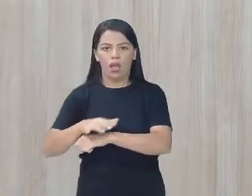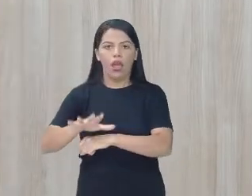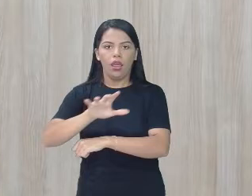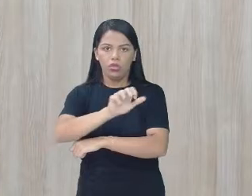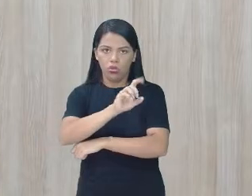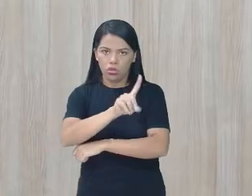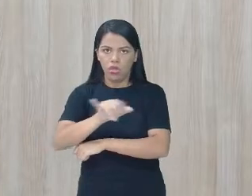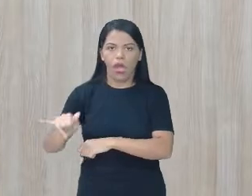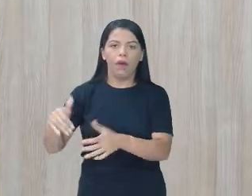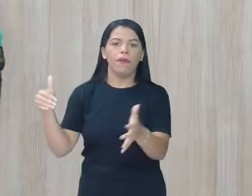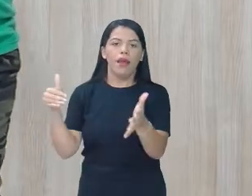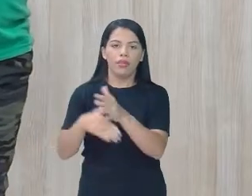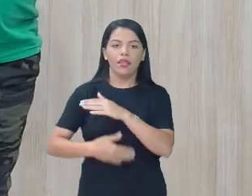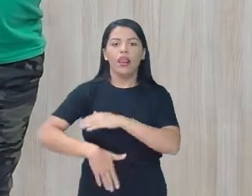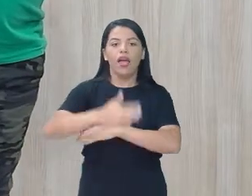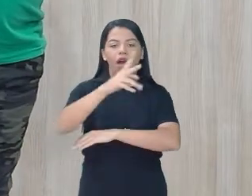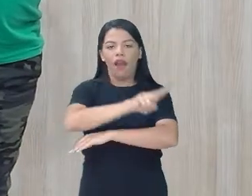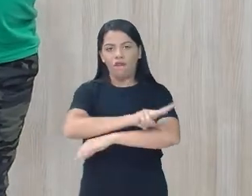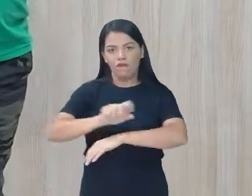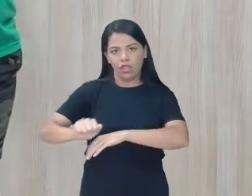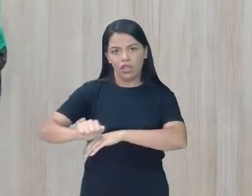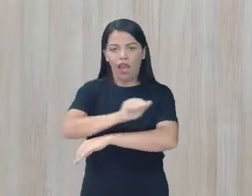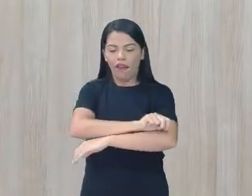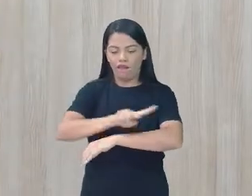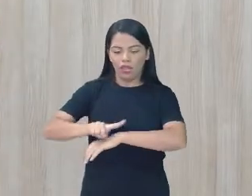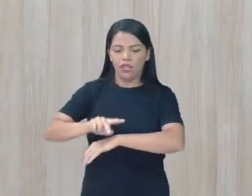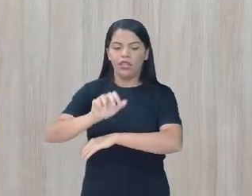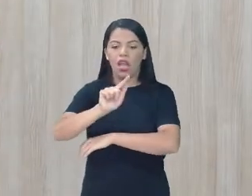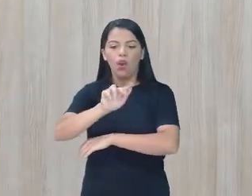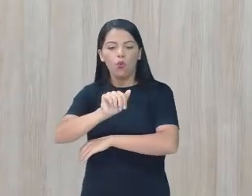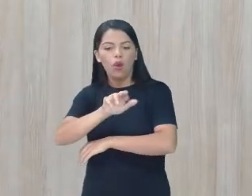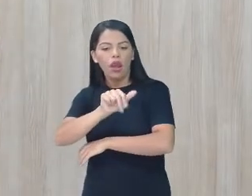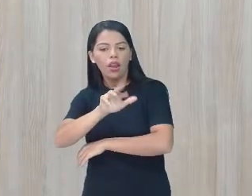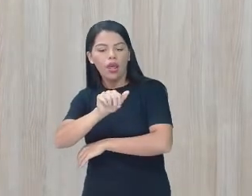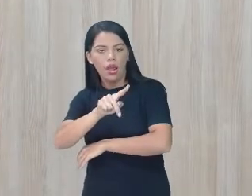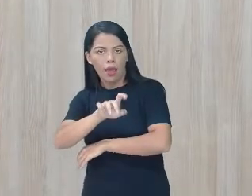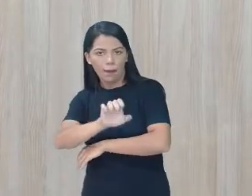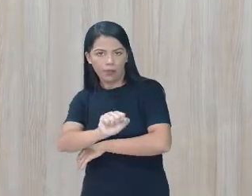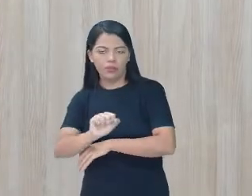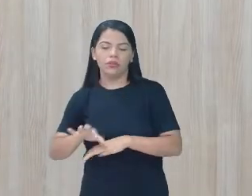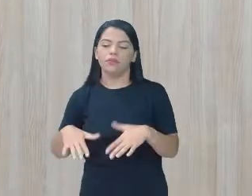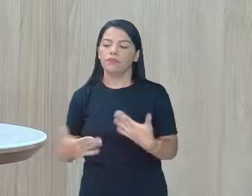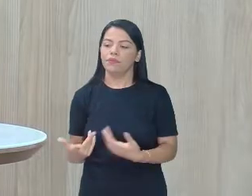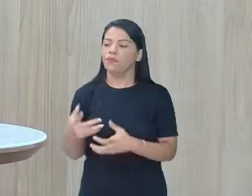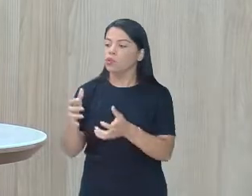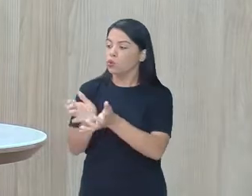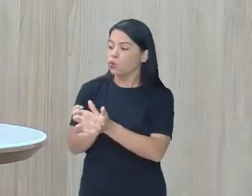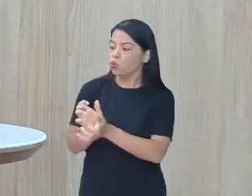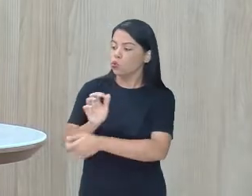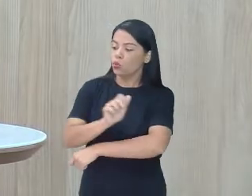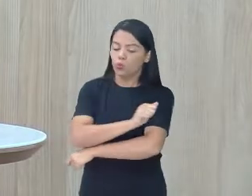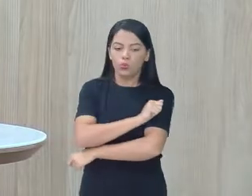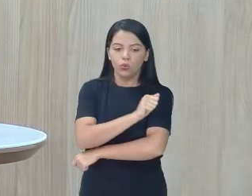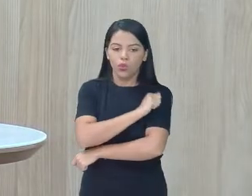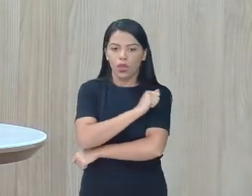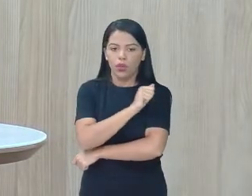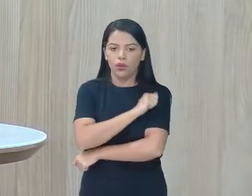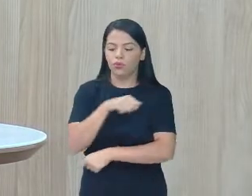tem isso daí, né? Então, e aí, e o pessoal no chat? Então, o pessoal gosta